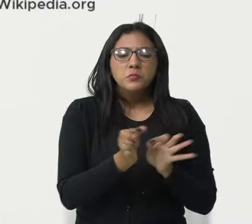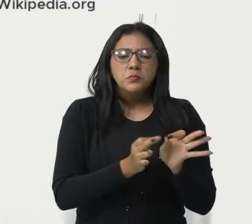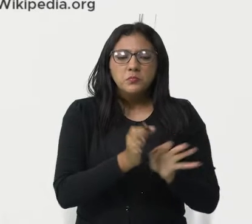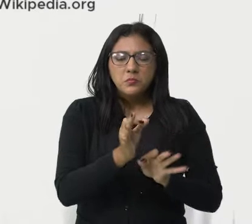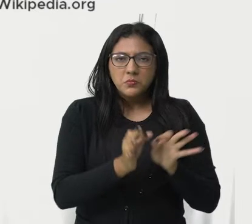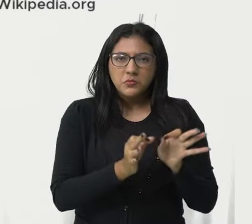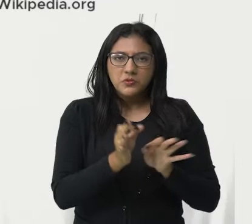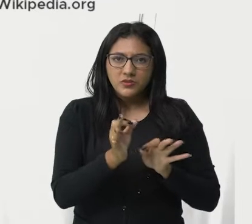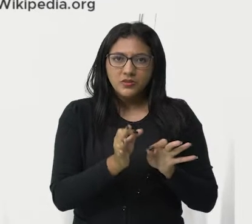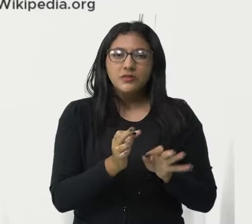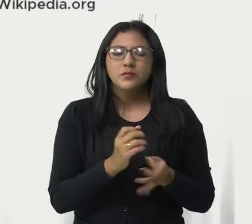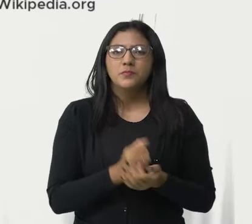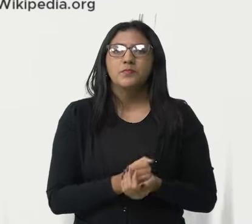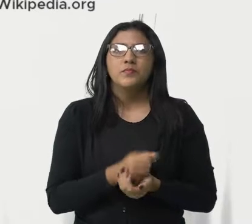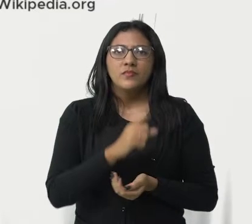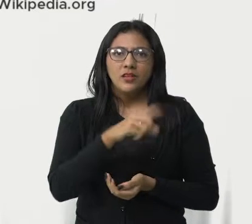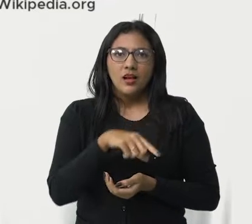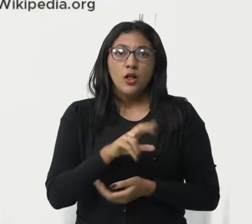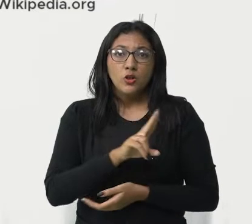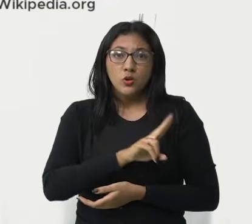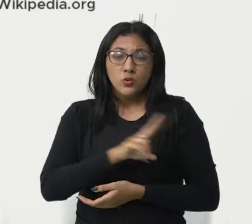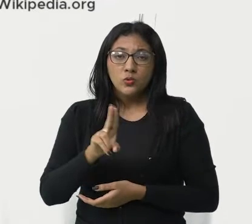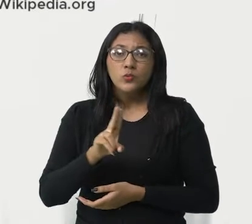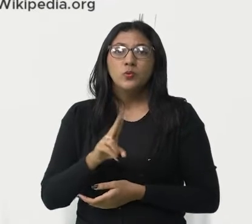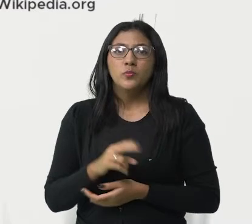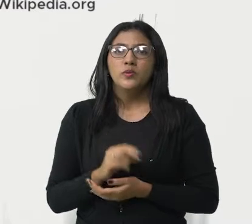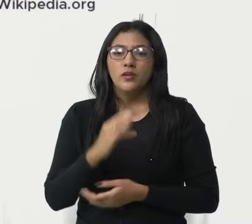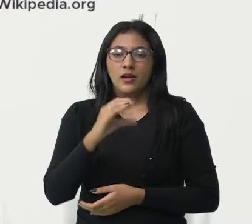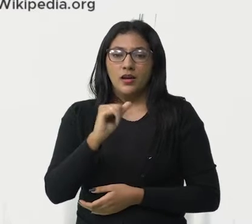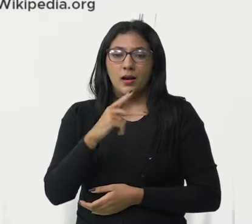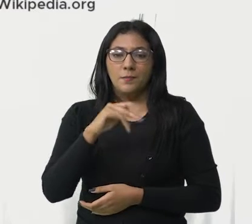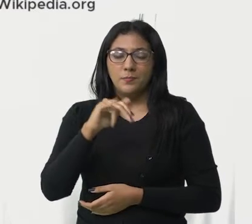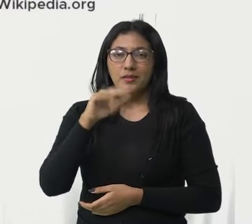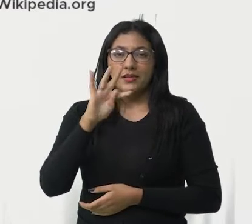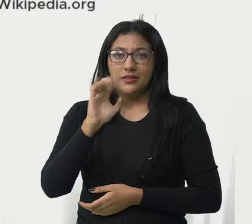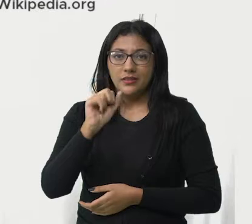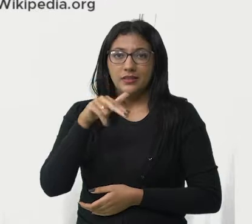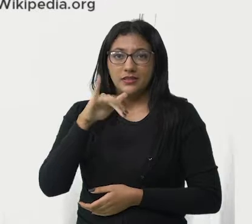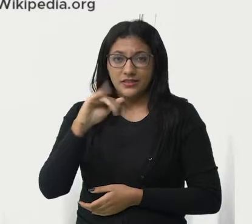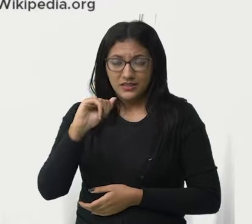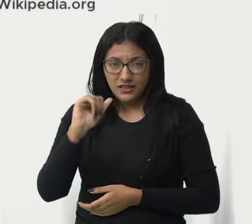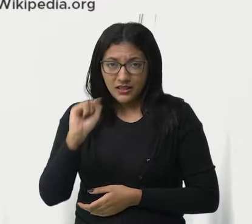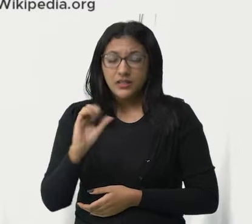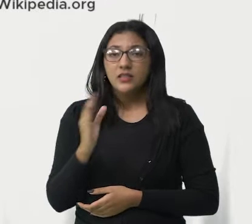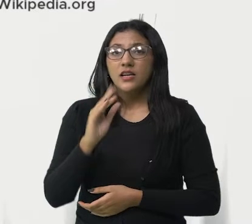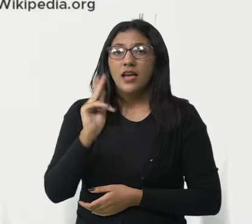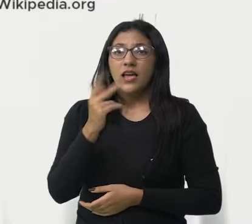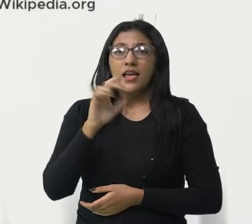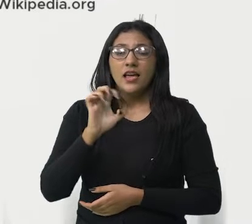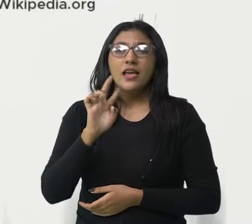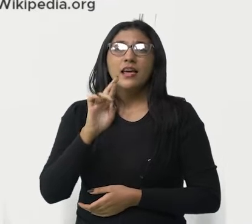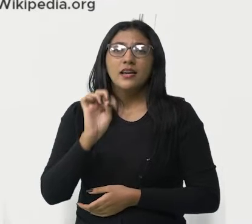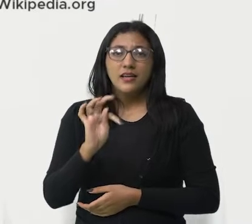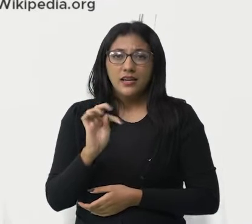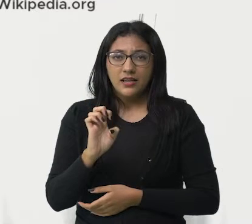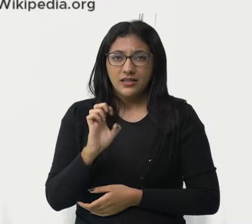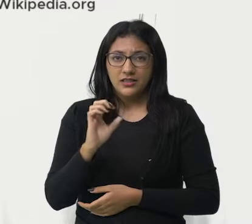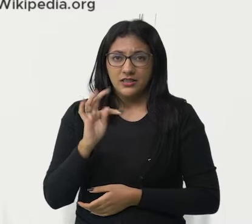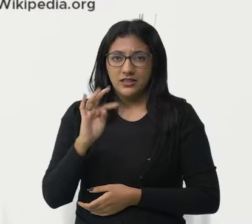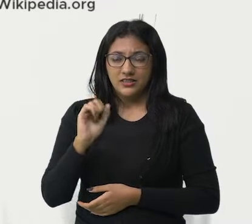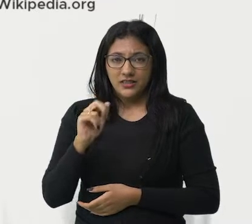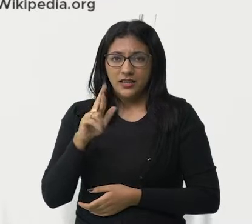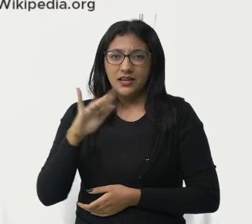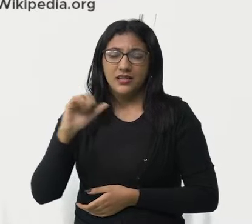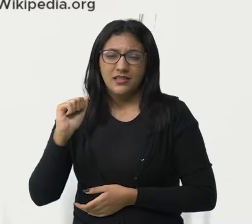em capitanias hereditárias. Agora, qual vai ser o principal objetivo para a